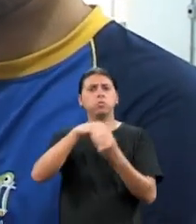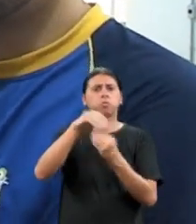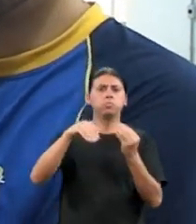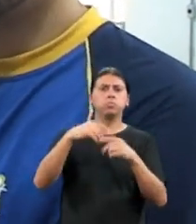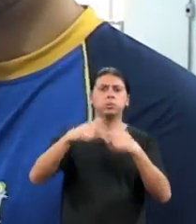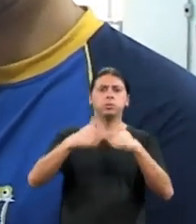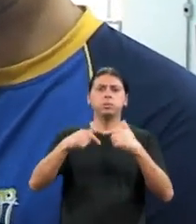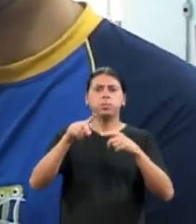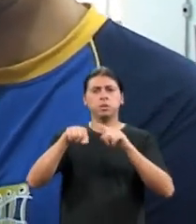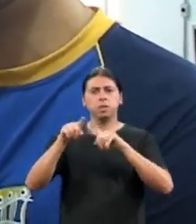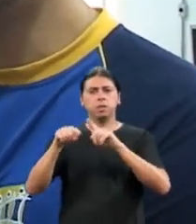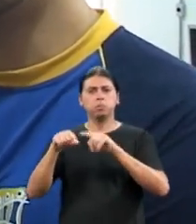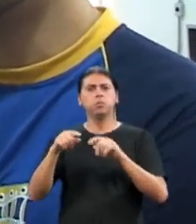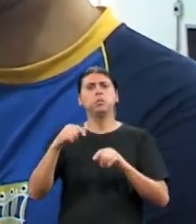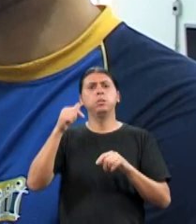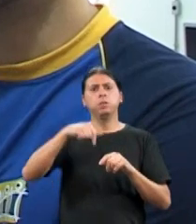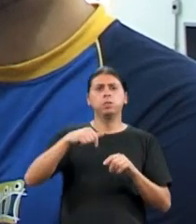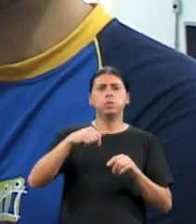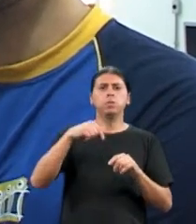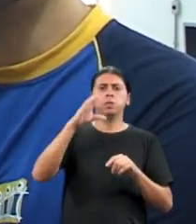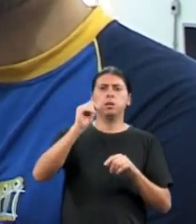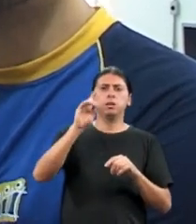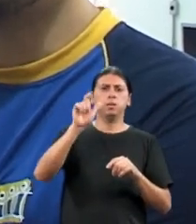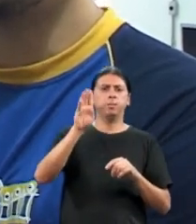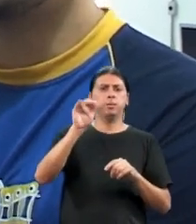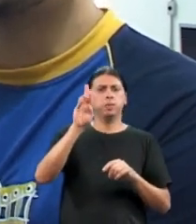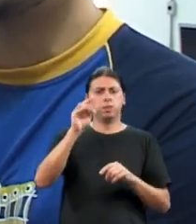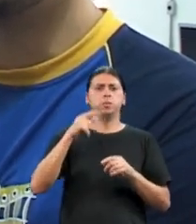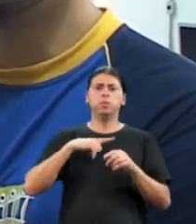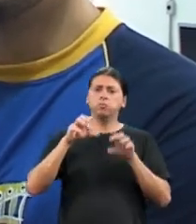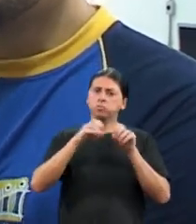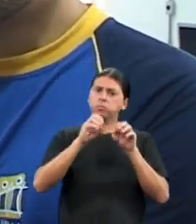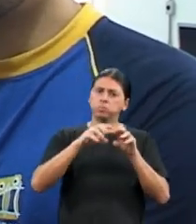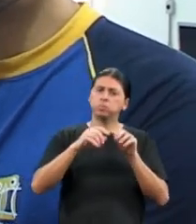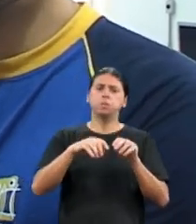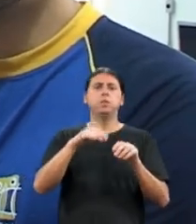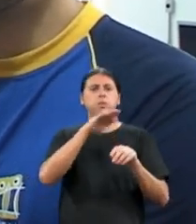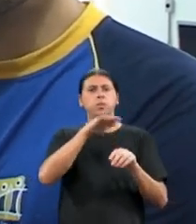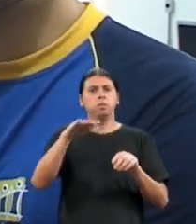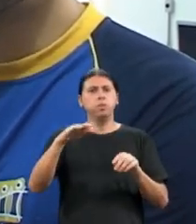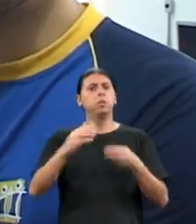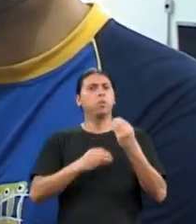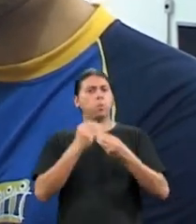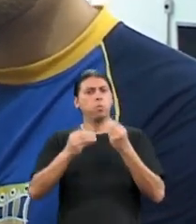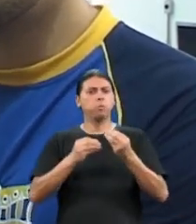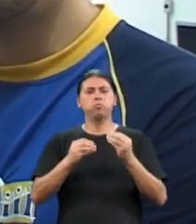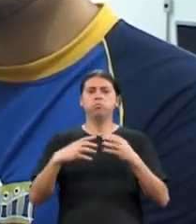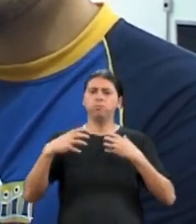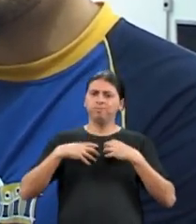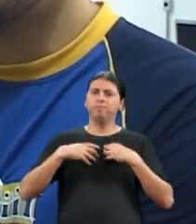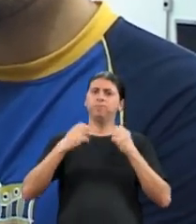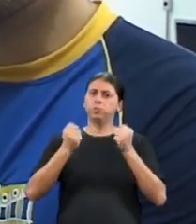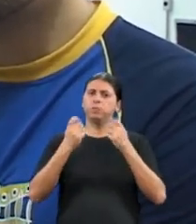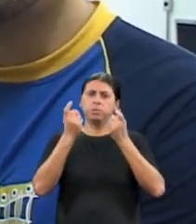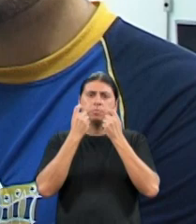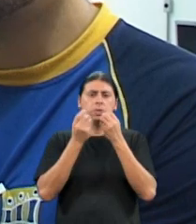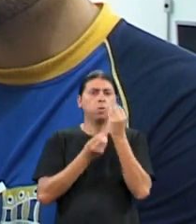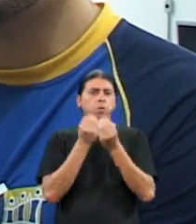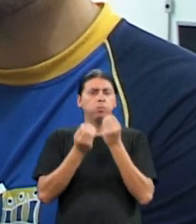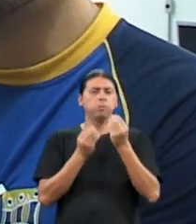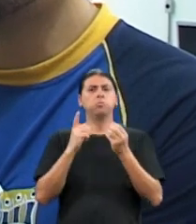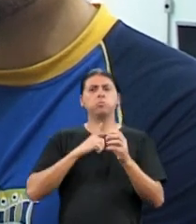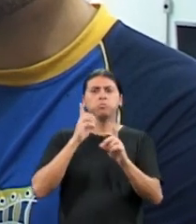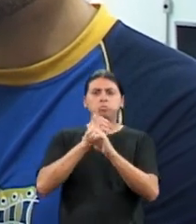trabalho. Então, aqui no Calabria, a gente tenta trazer para eles, né, pelo menos, assim, uma forma que eles possam perceber como é que é, né, buscar